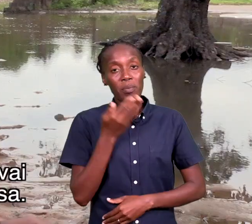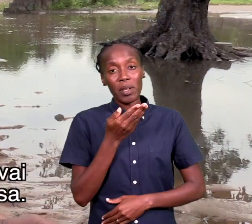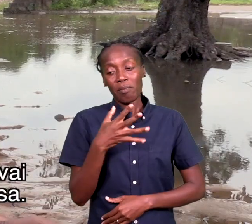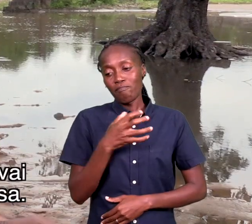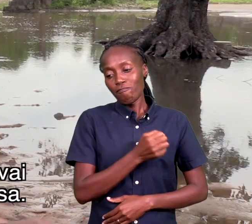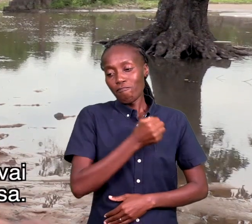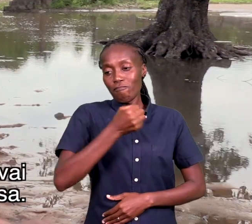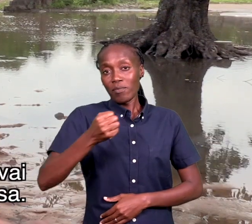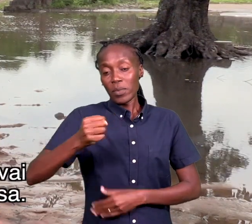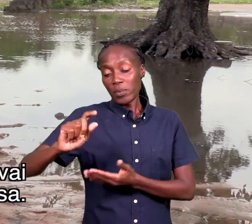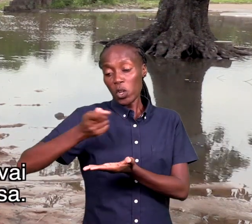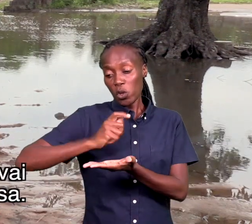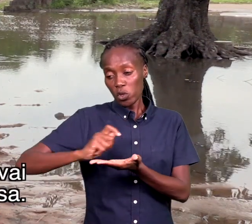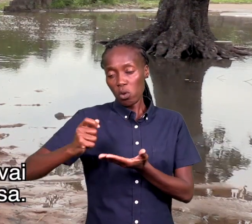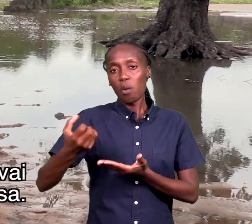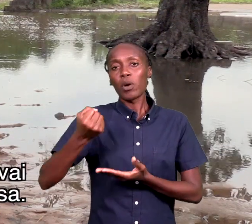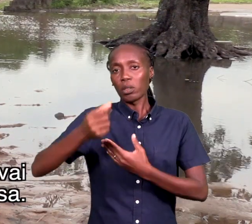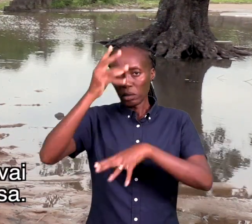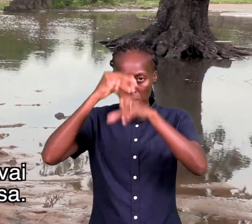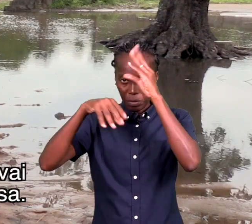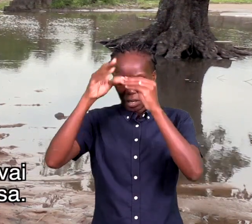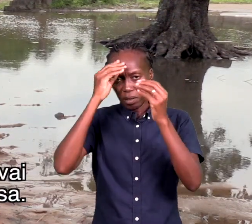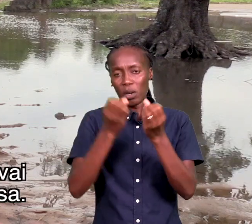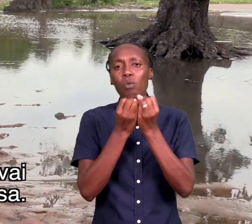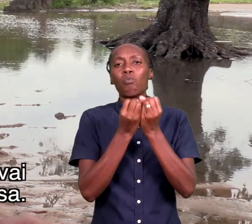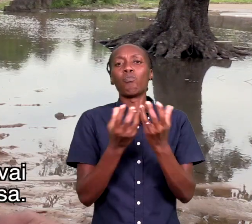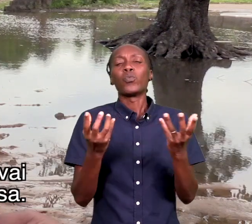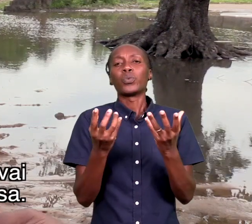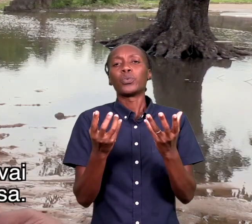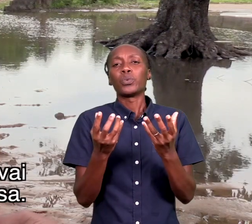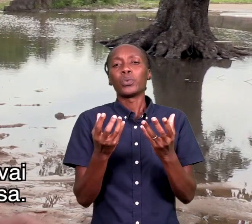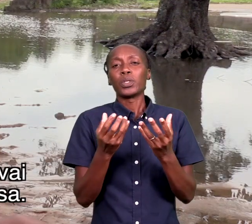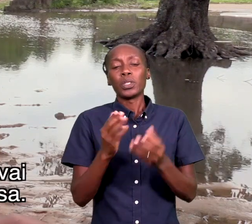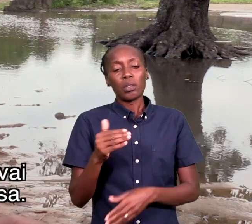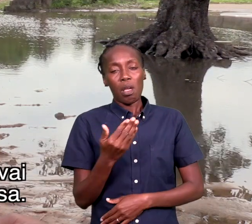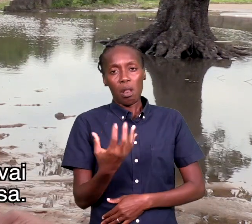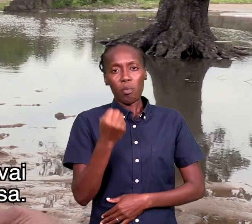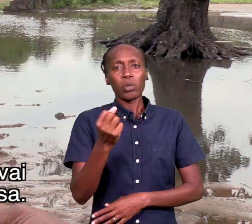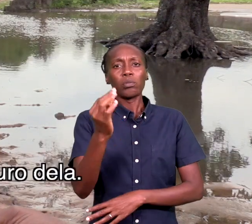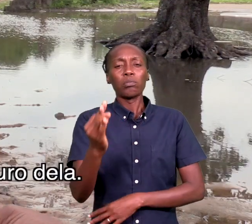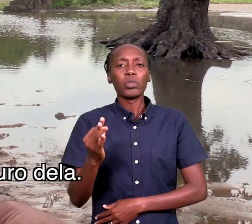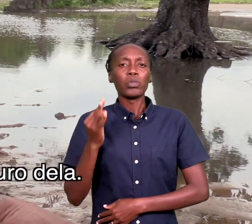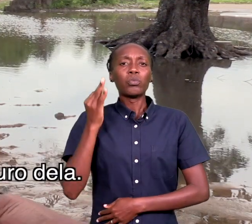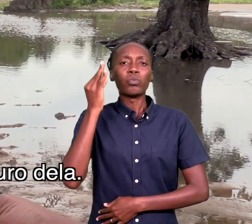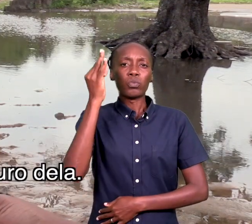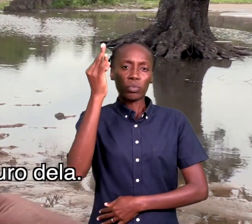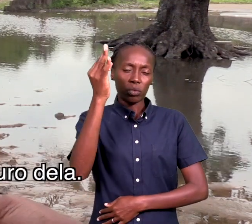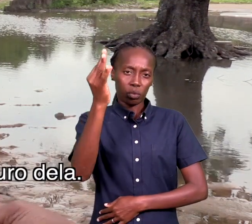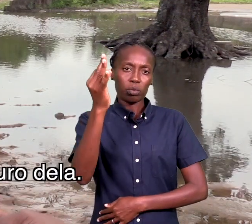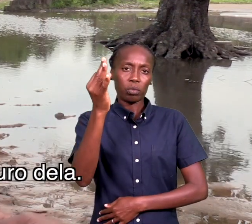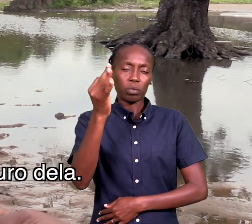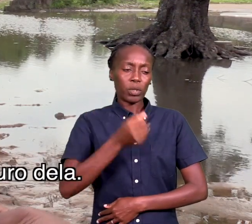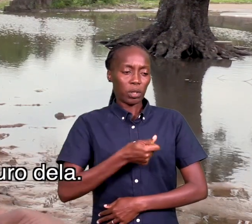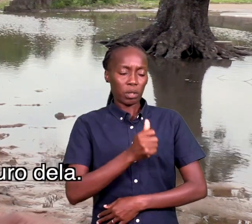Quando ela ir à escola, vai poder aprender muita coisa aí na escola. Outra coisa,